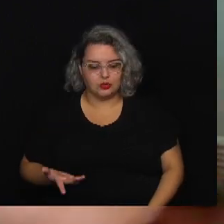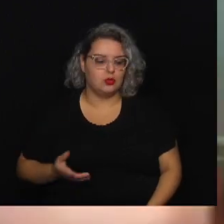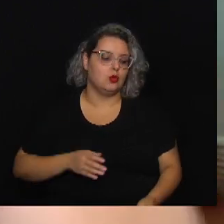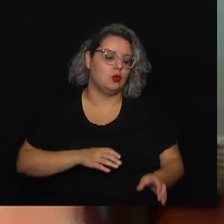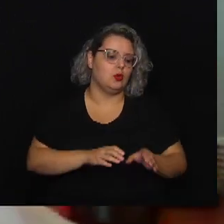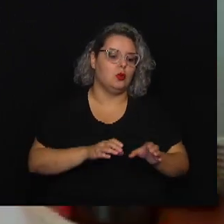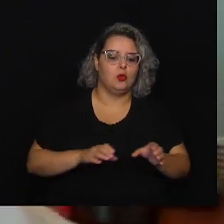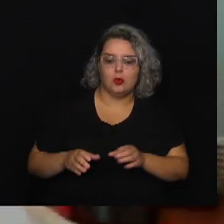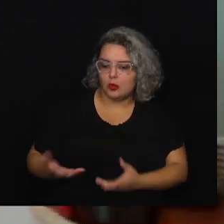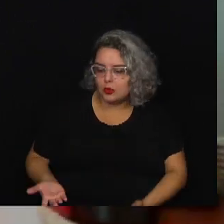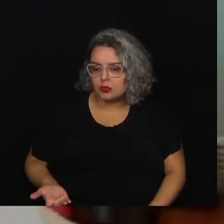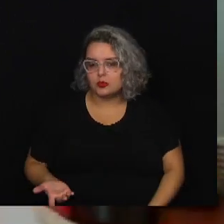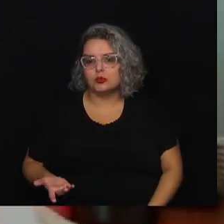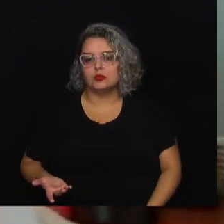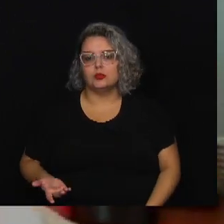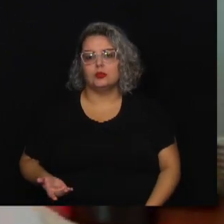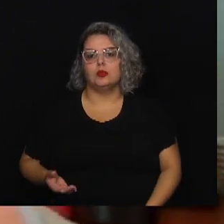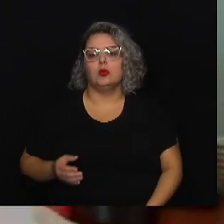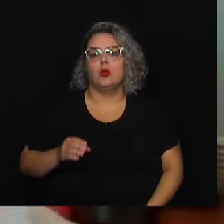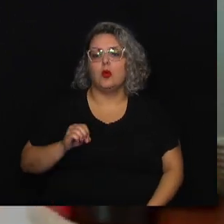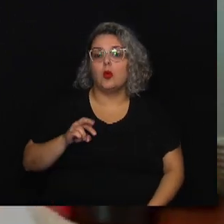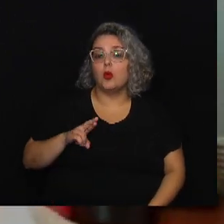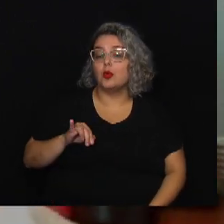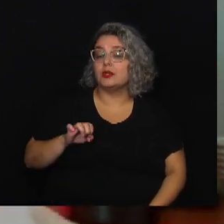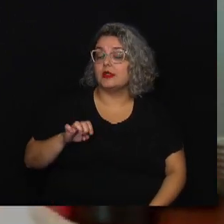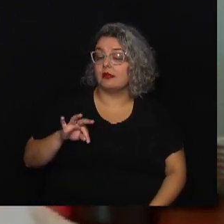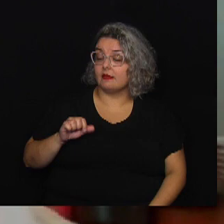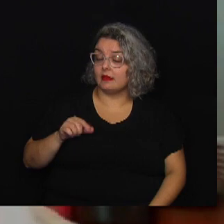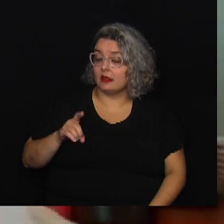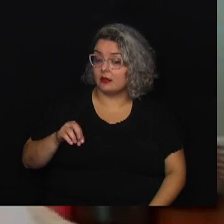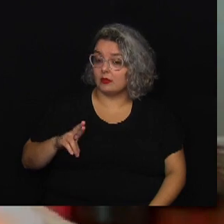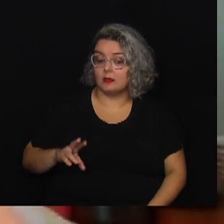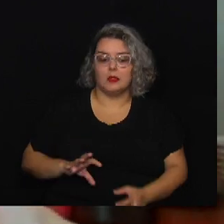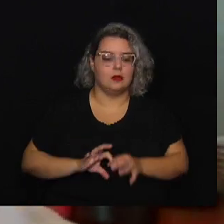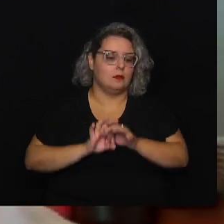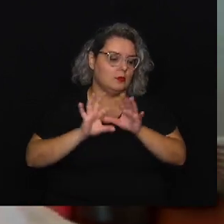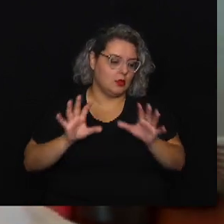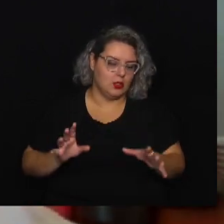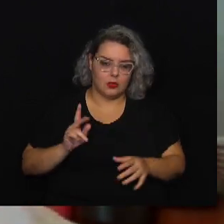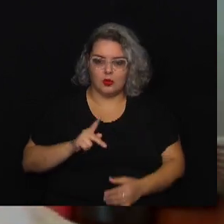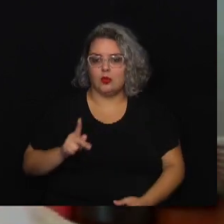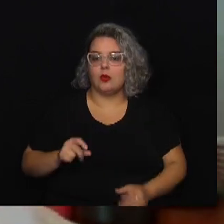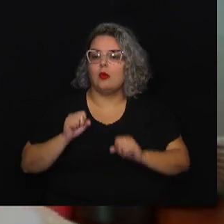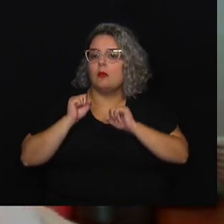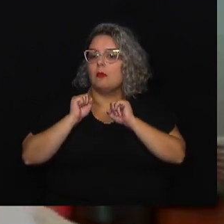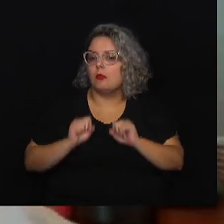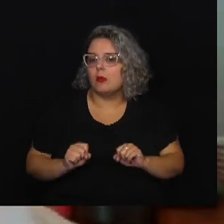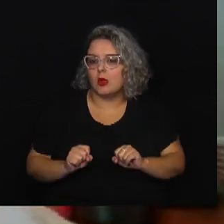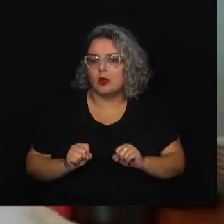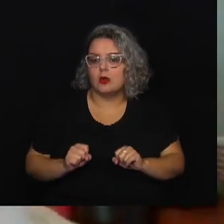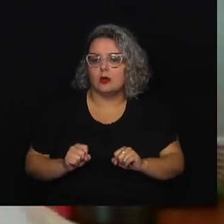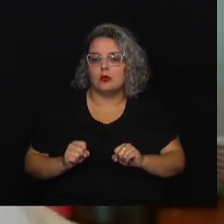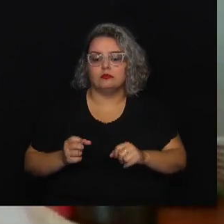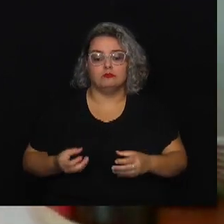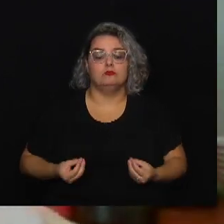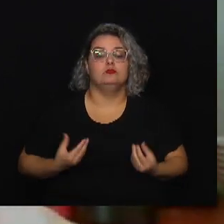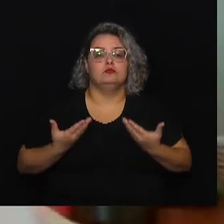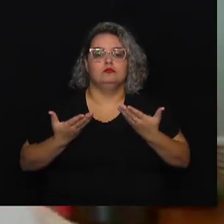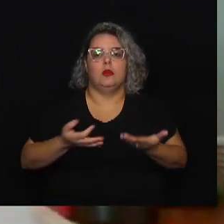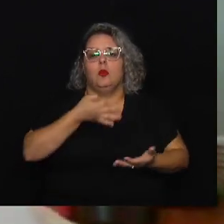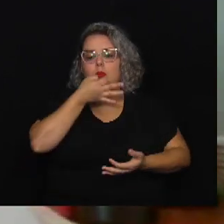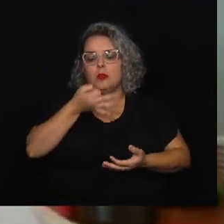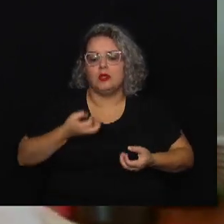coordenador, orientador, para que permitam que os professores possam se colocar.